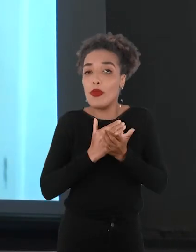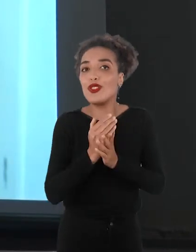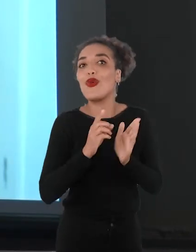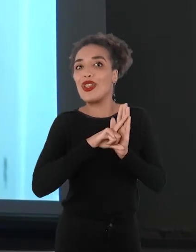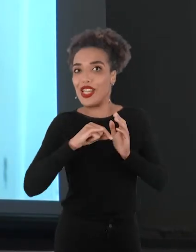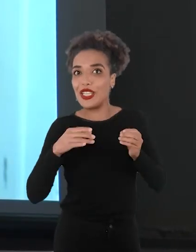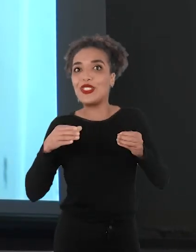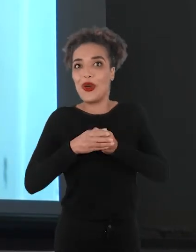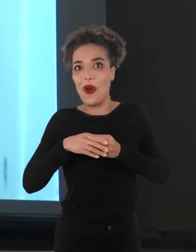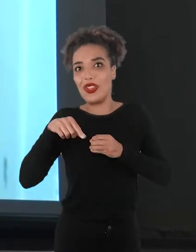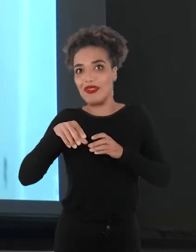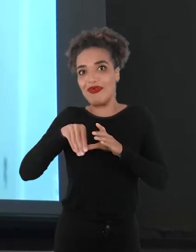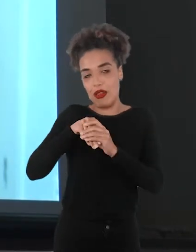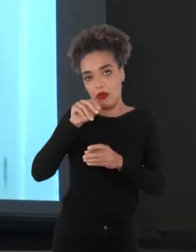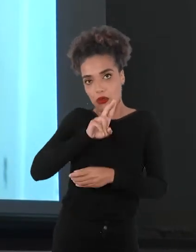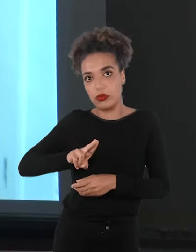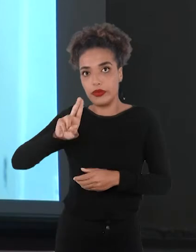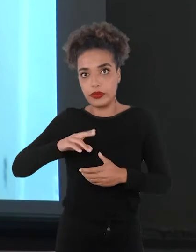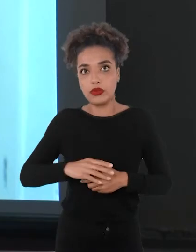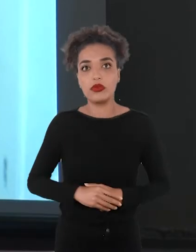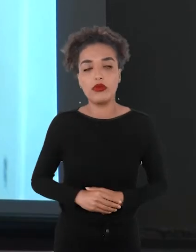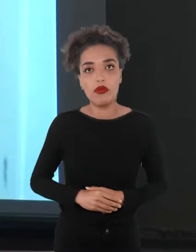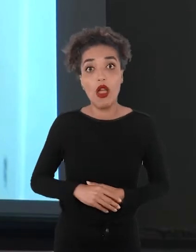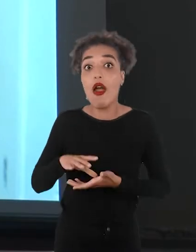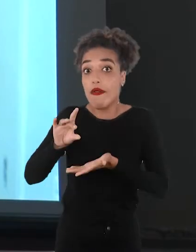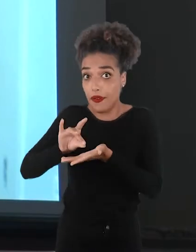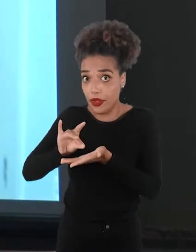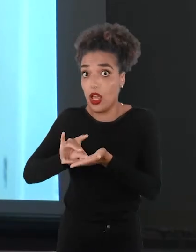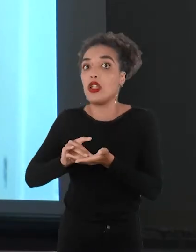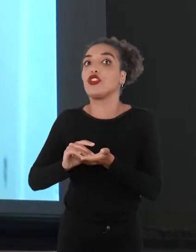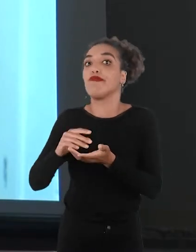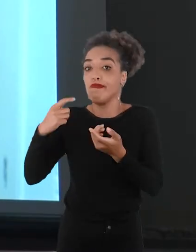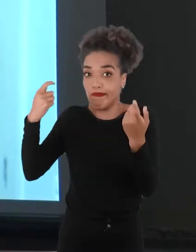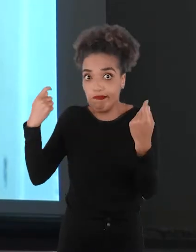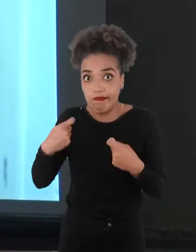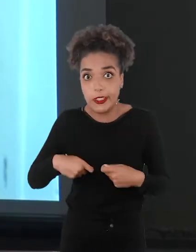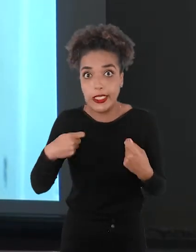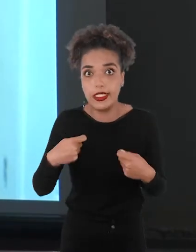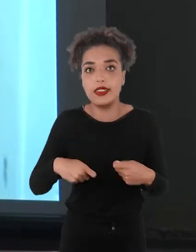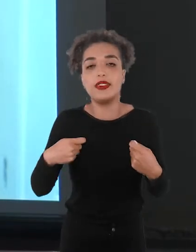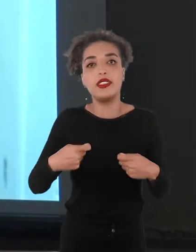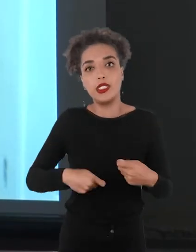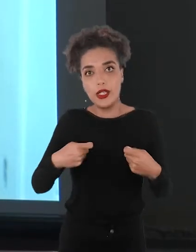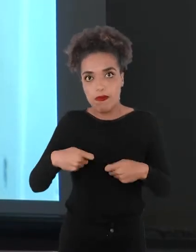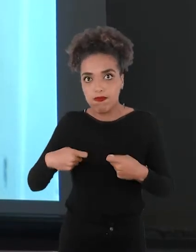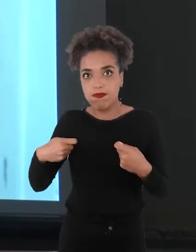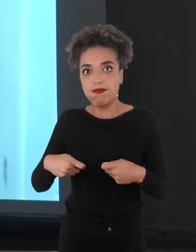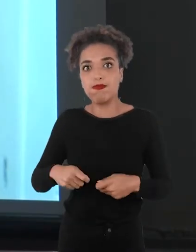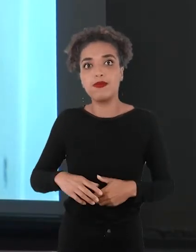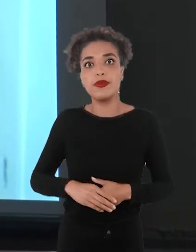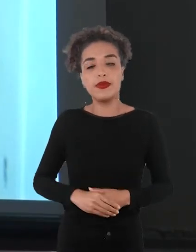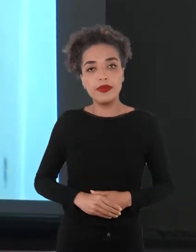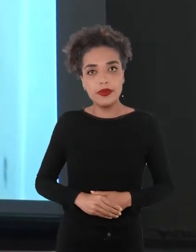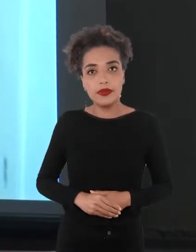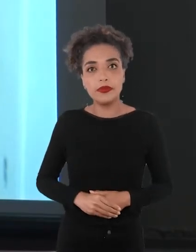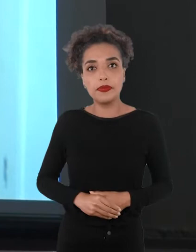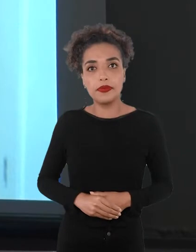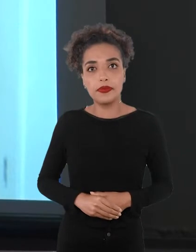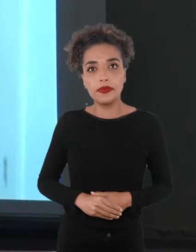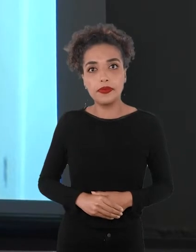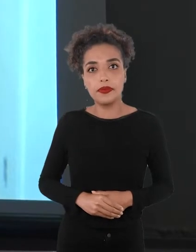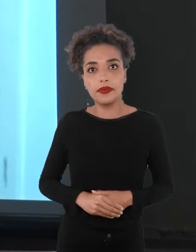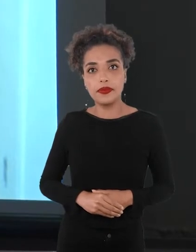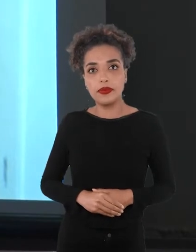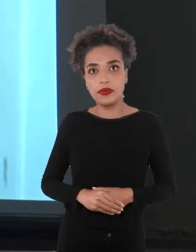instituição. É bem verdade que ainda existe uma necessidade de que